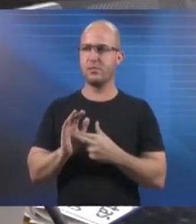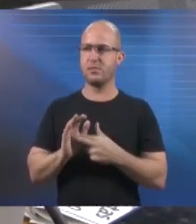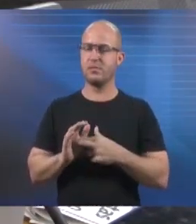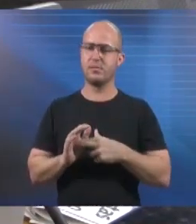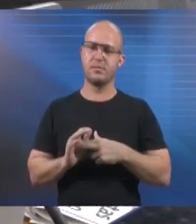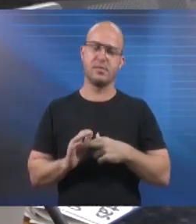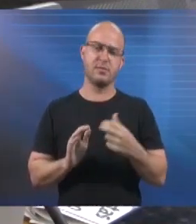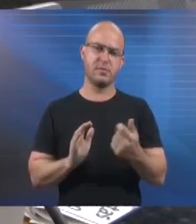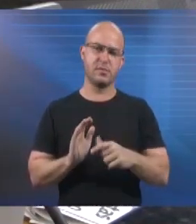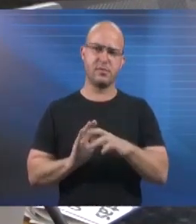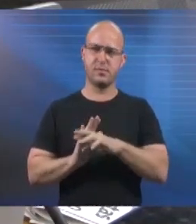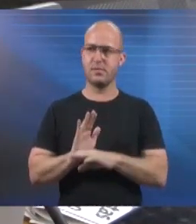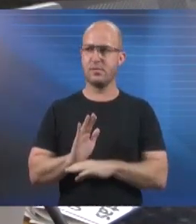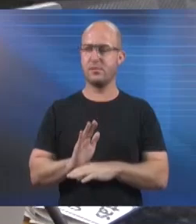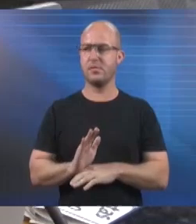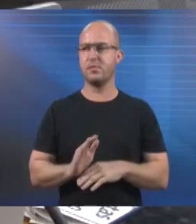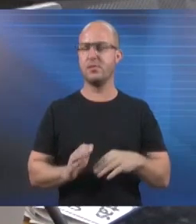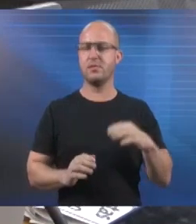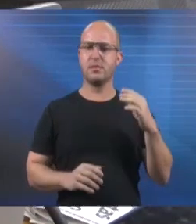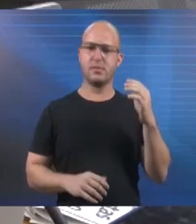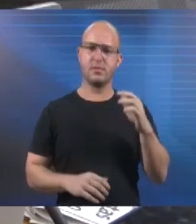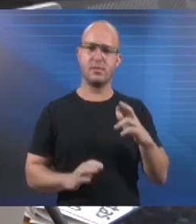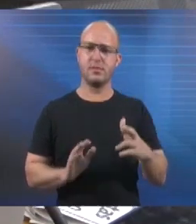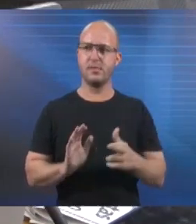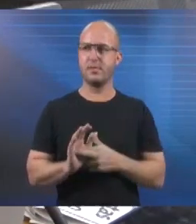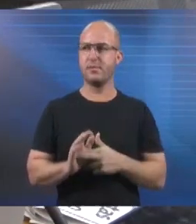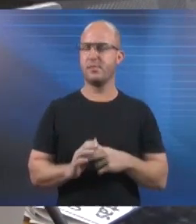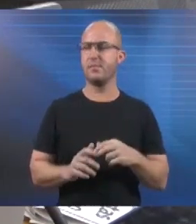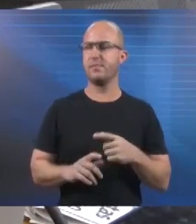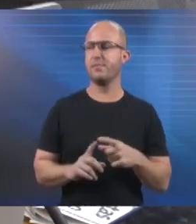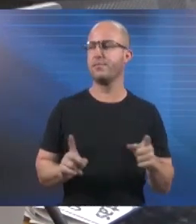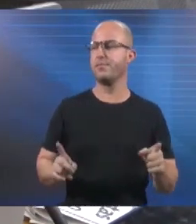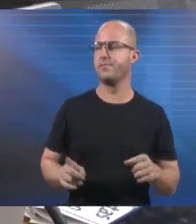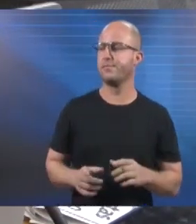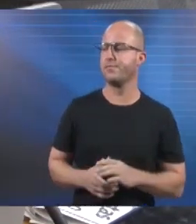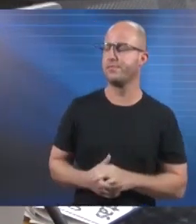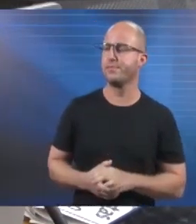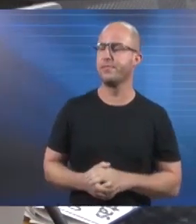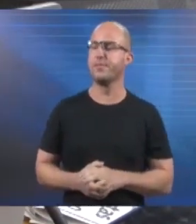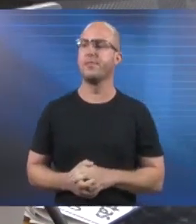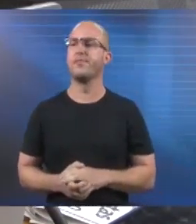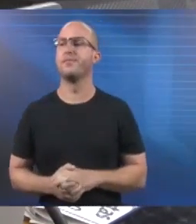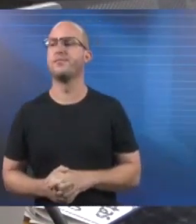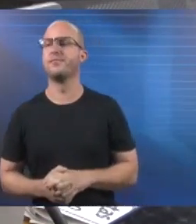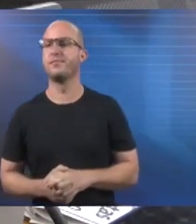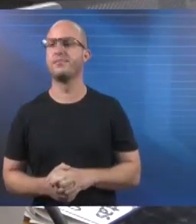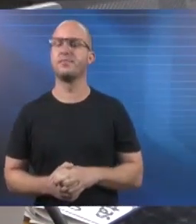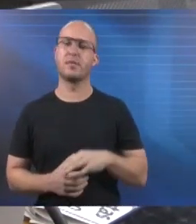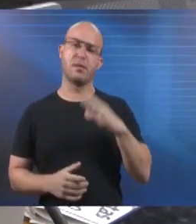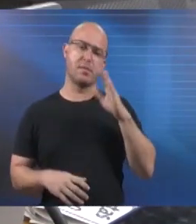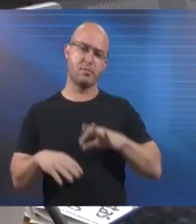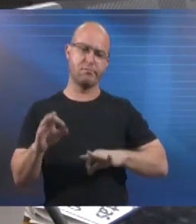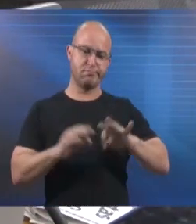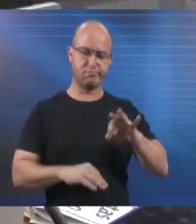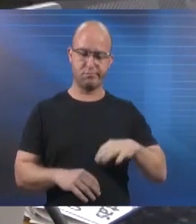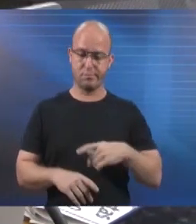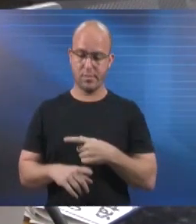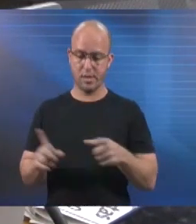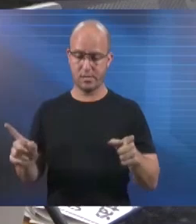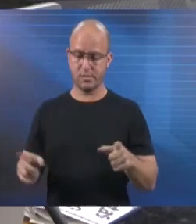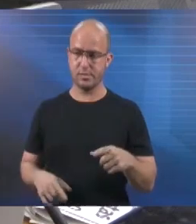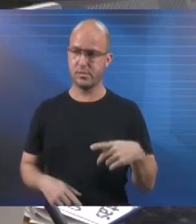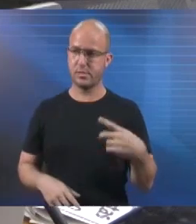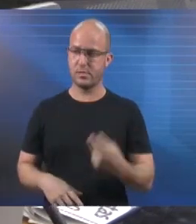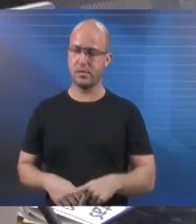mal feito extremamente mal feito ag senhor presidente problema é o seguinte eh aqui